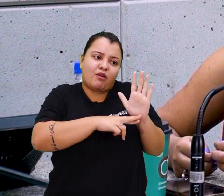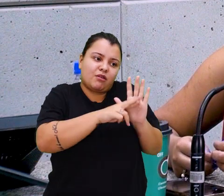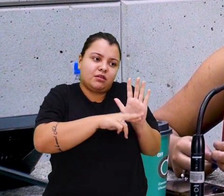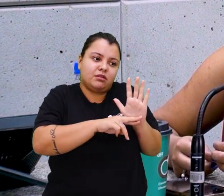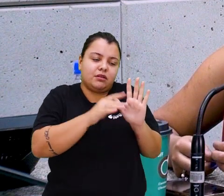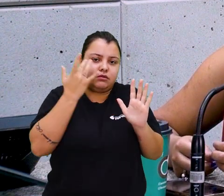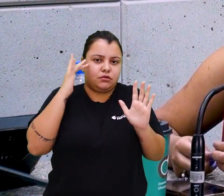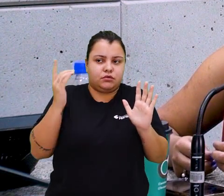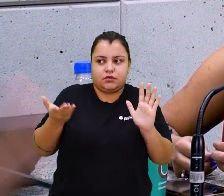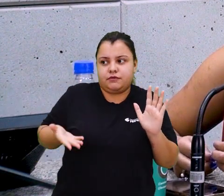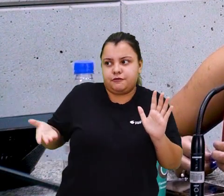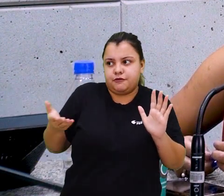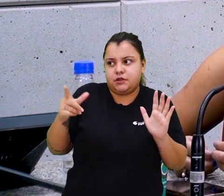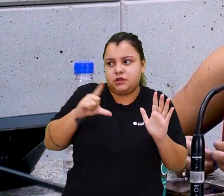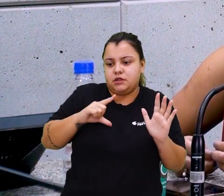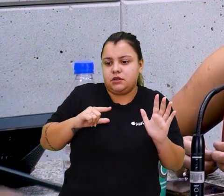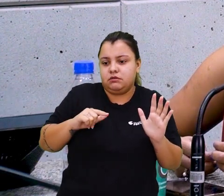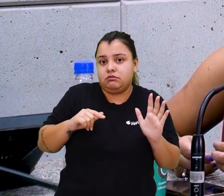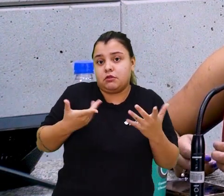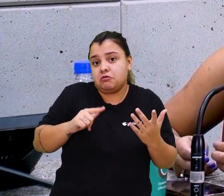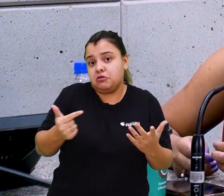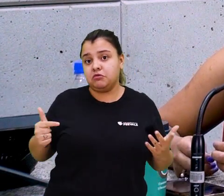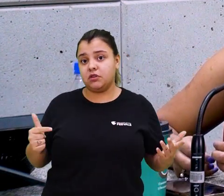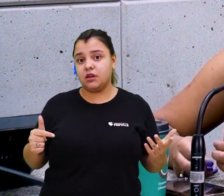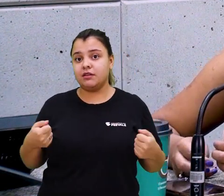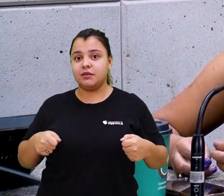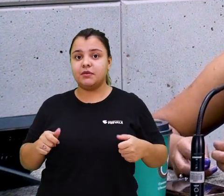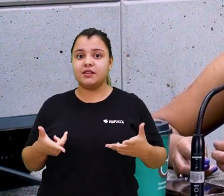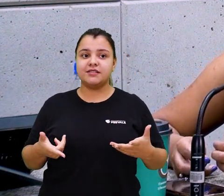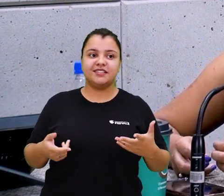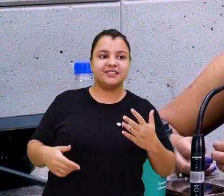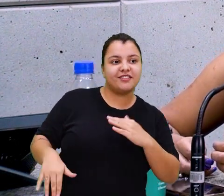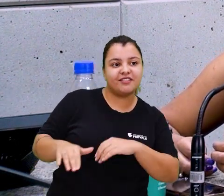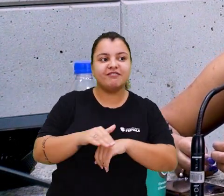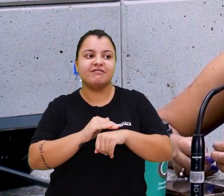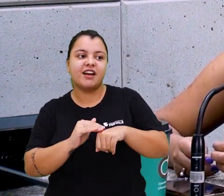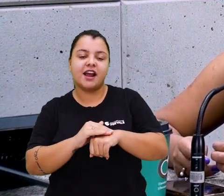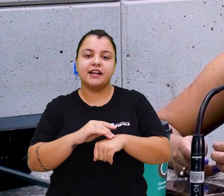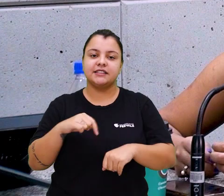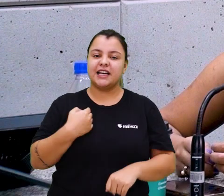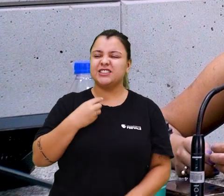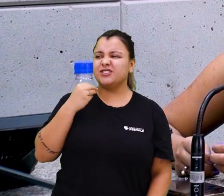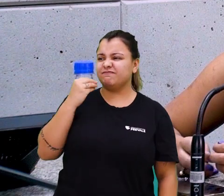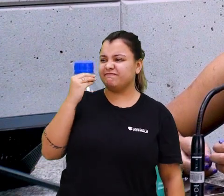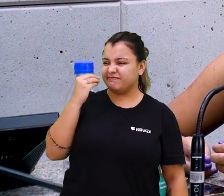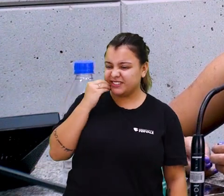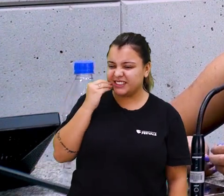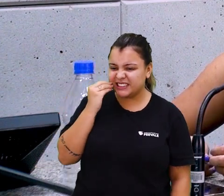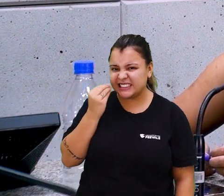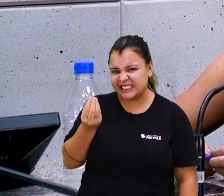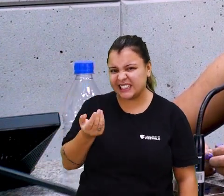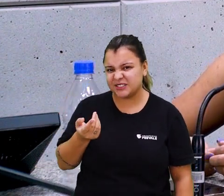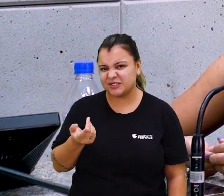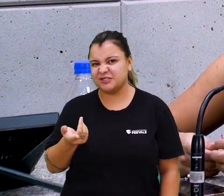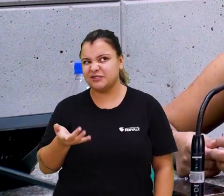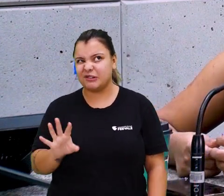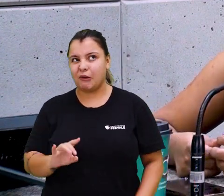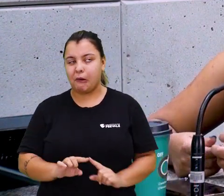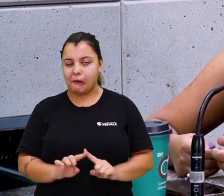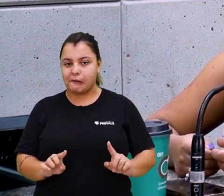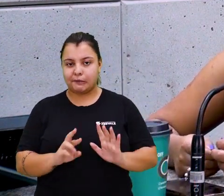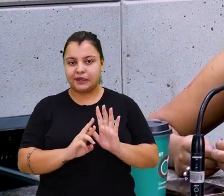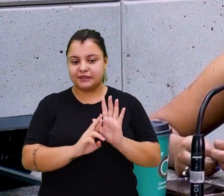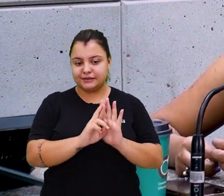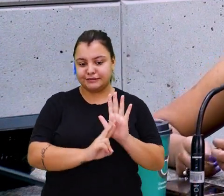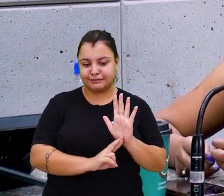não sei como é que vocês fazem mas talvez não tenham e a gente tem que ter o Jogo de Cintura PR a gente tentou tentamos não deu certo mas a